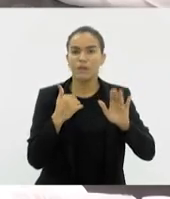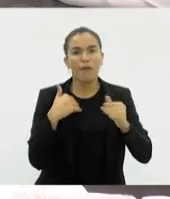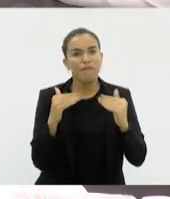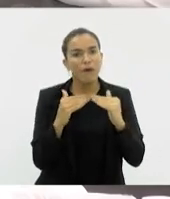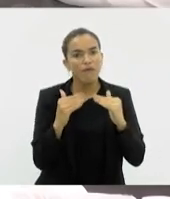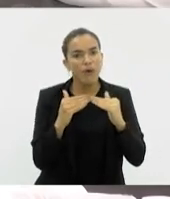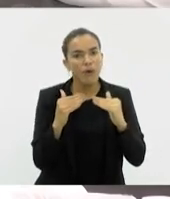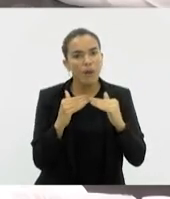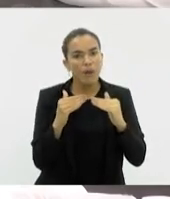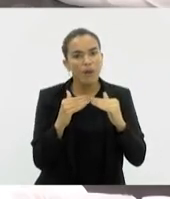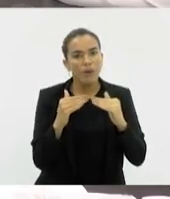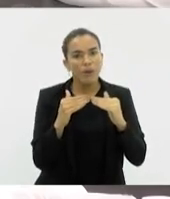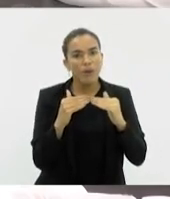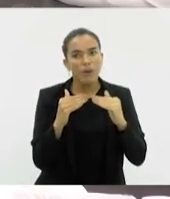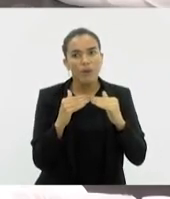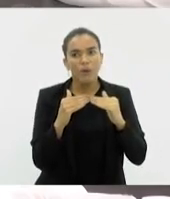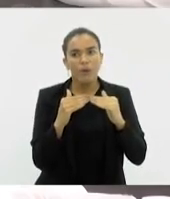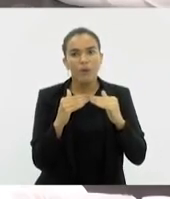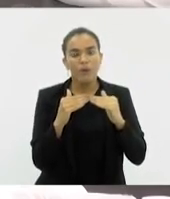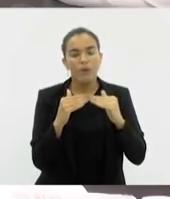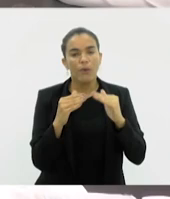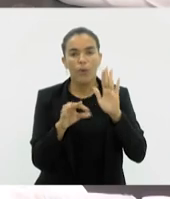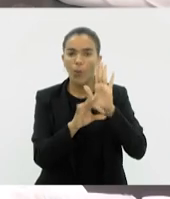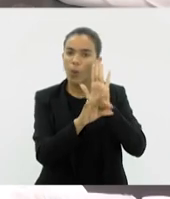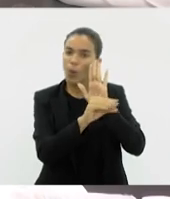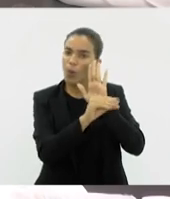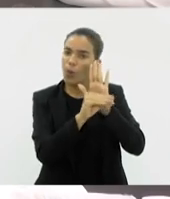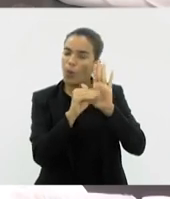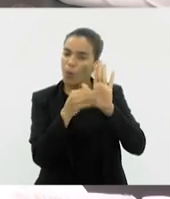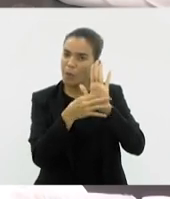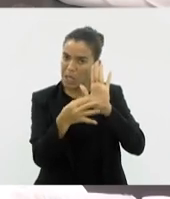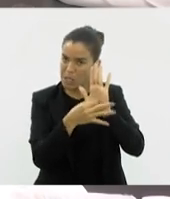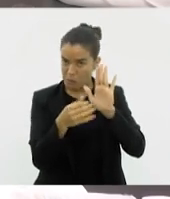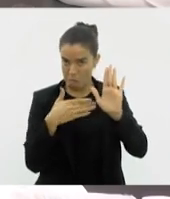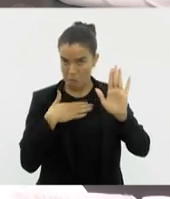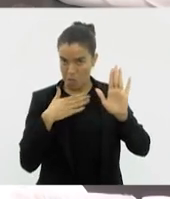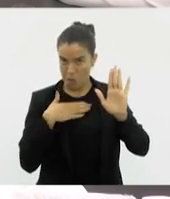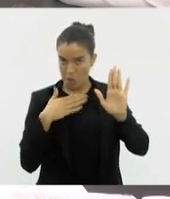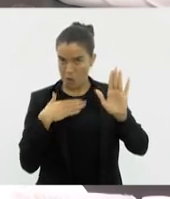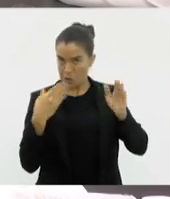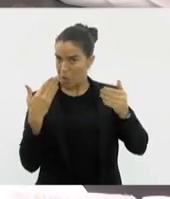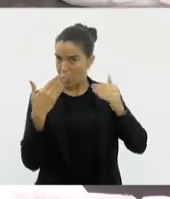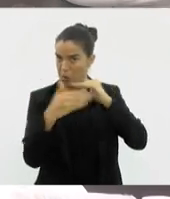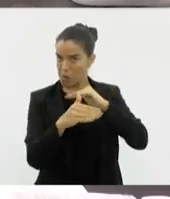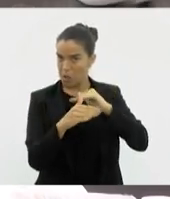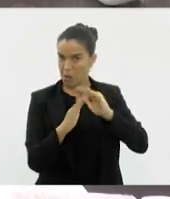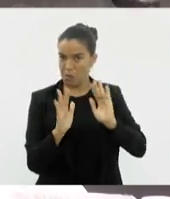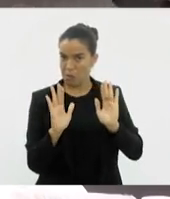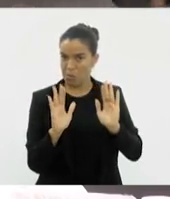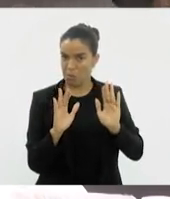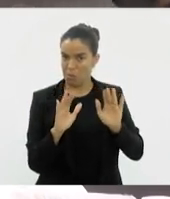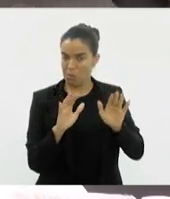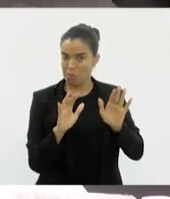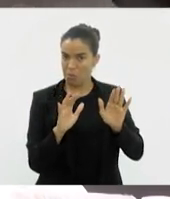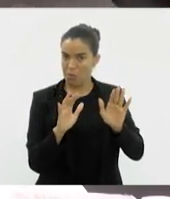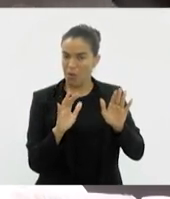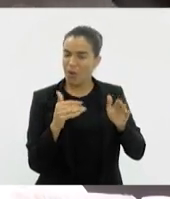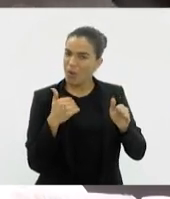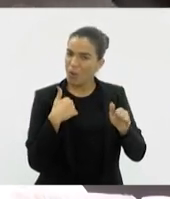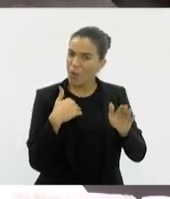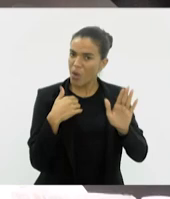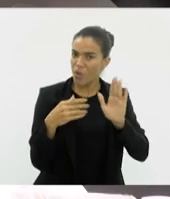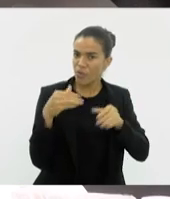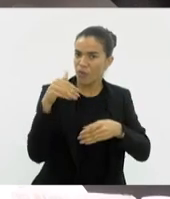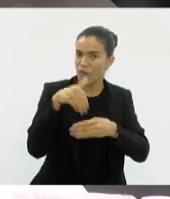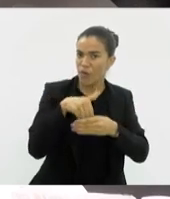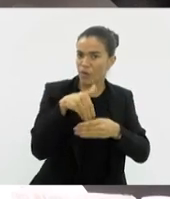favorável. Aqui no meu está anotado como favorável. Na verdade, o parecer está favorável. O meu está contrário. O meu está favorável. Eu estou votando, verdade, no parecer favorável. Na verdade,